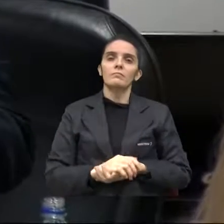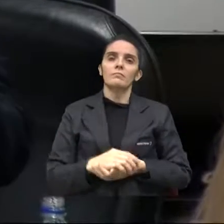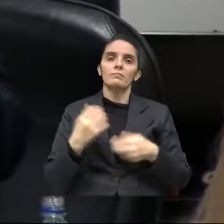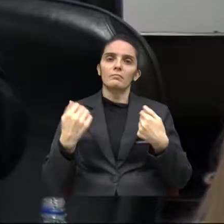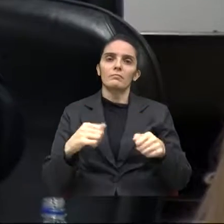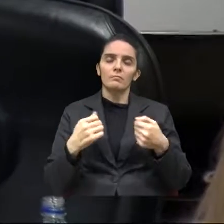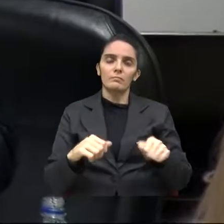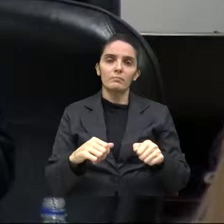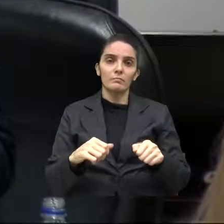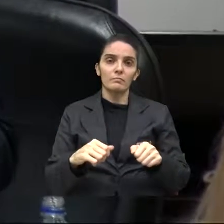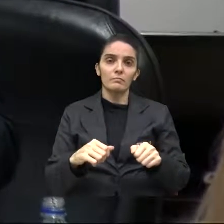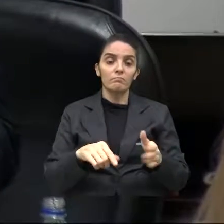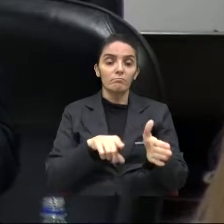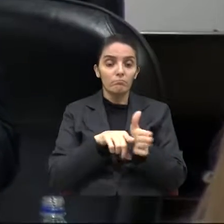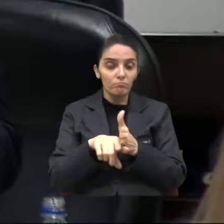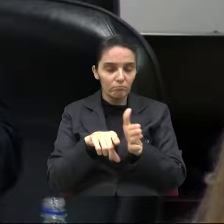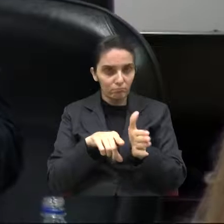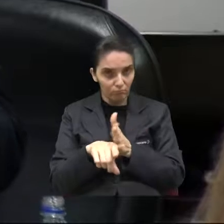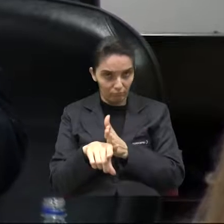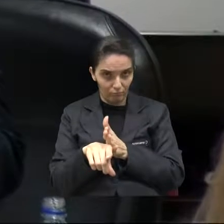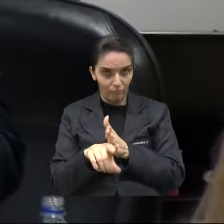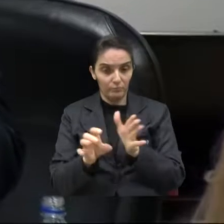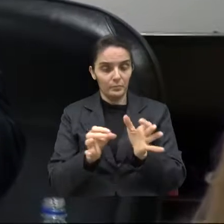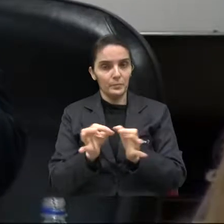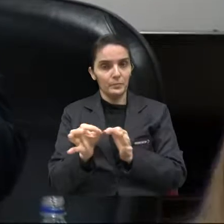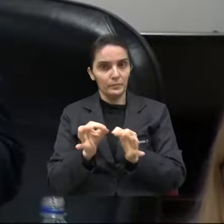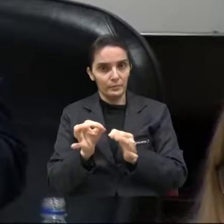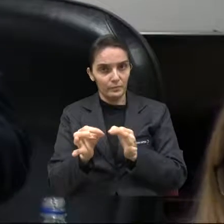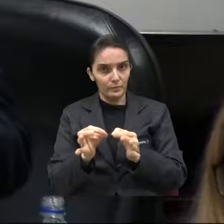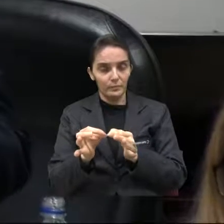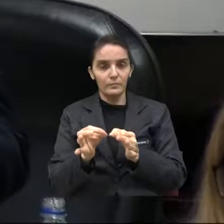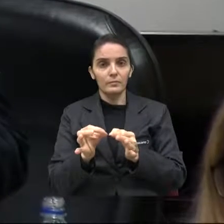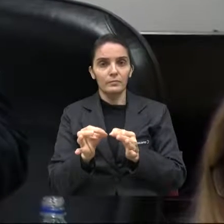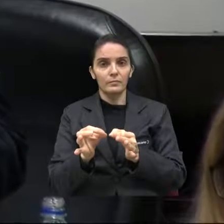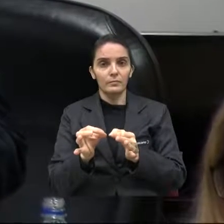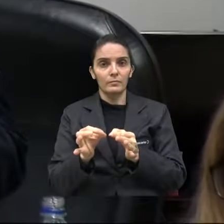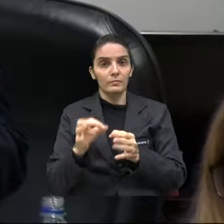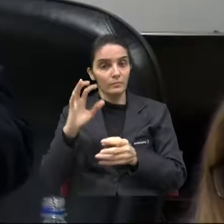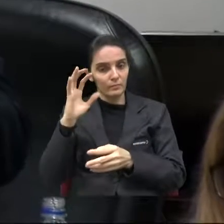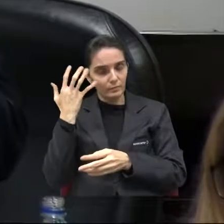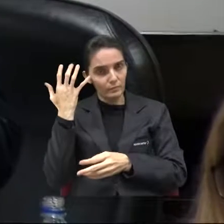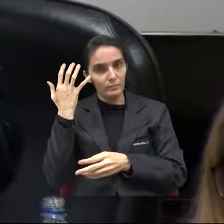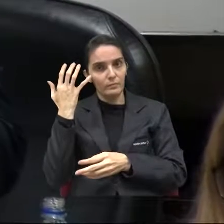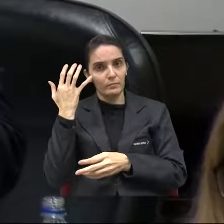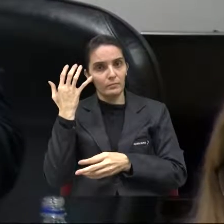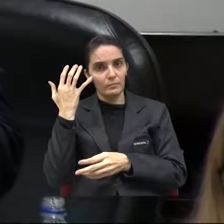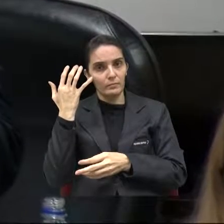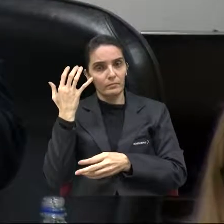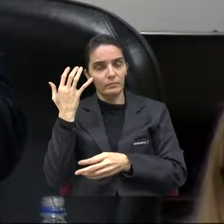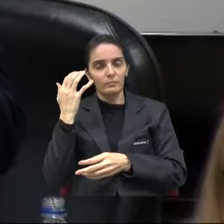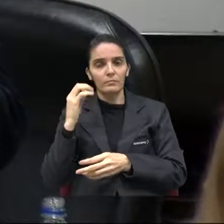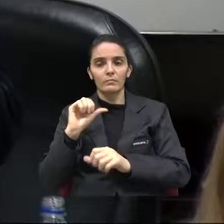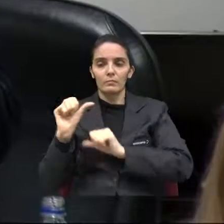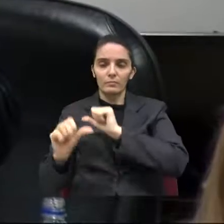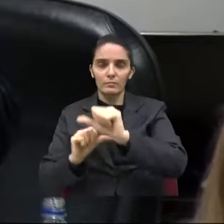um amplo estudo para que um projeto dessa magnitude seja colocado ali. Mudando a